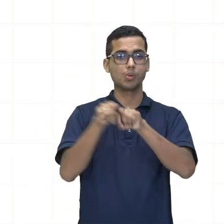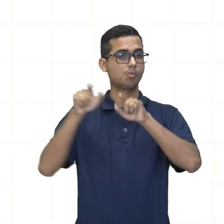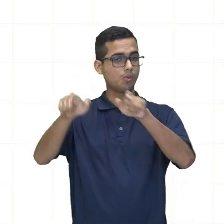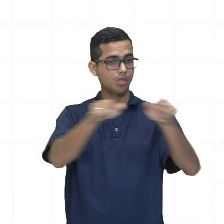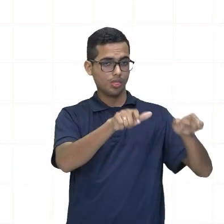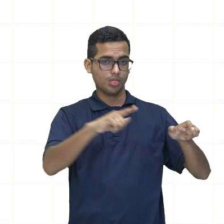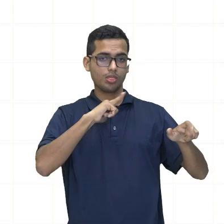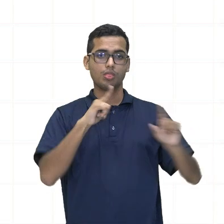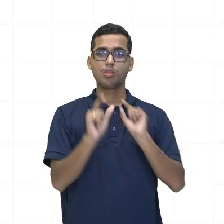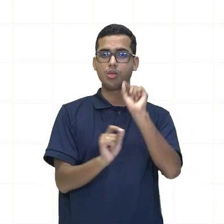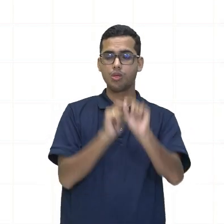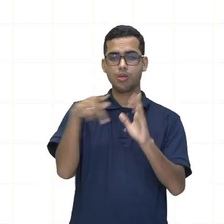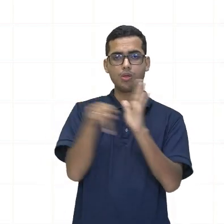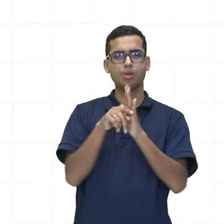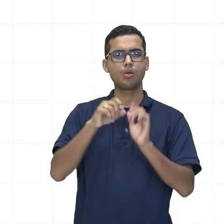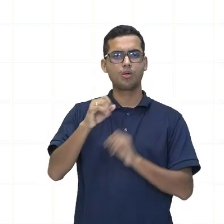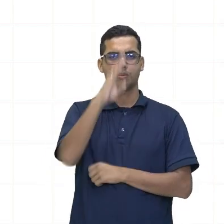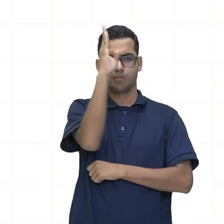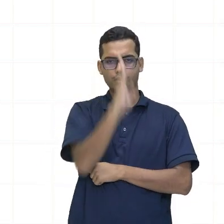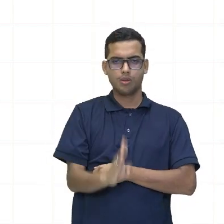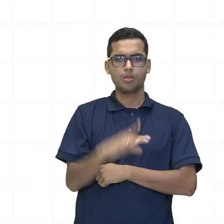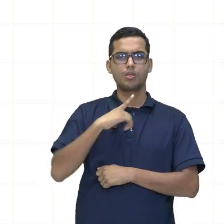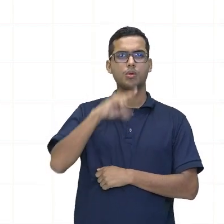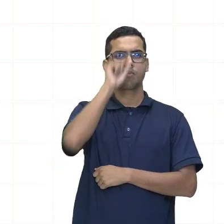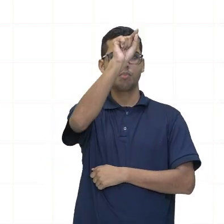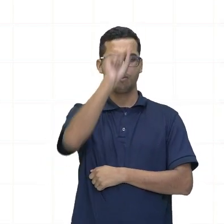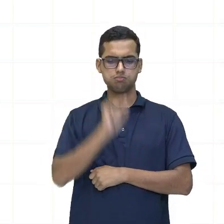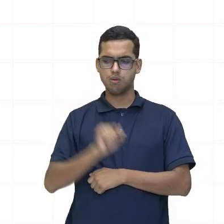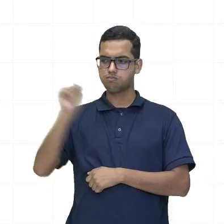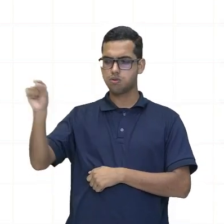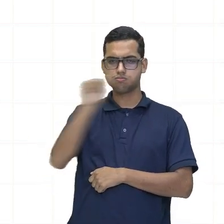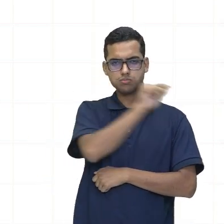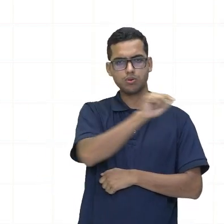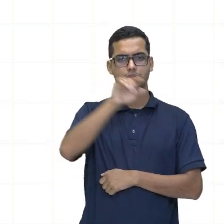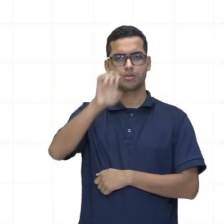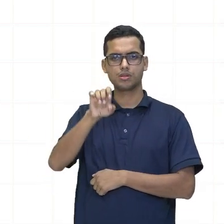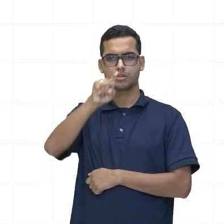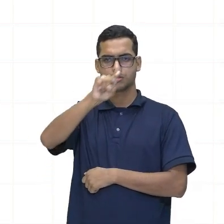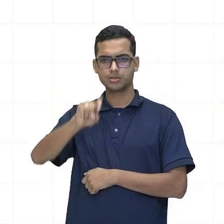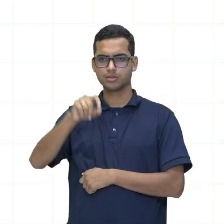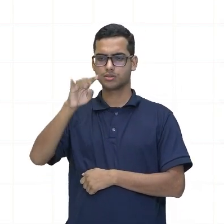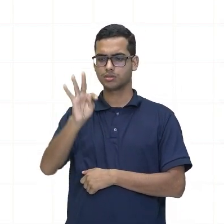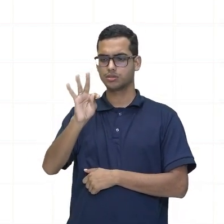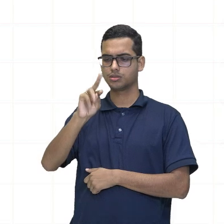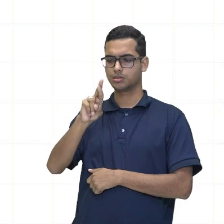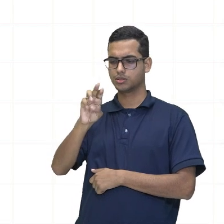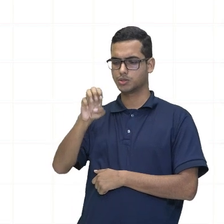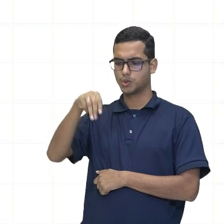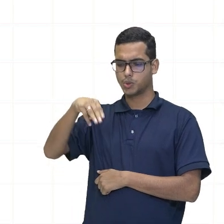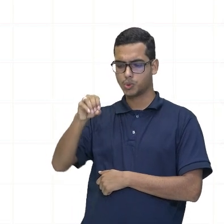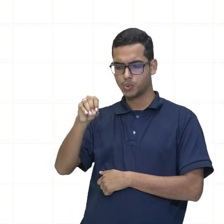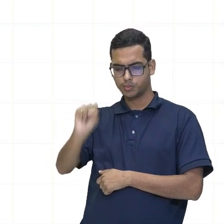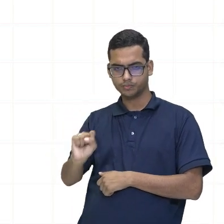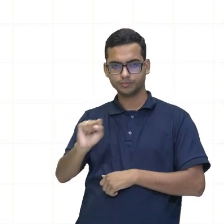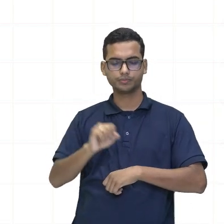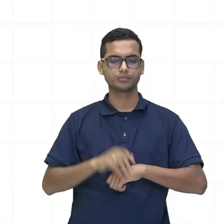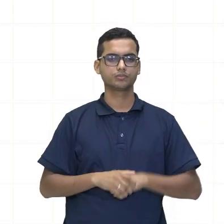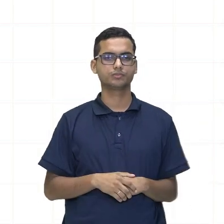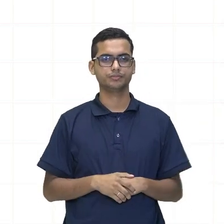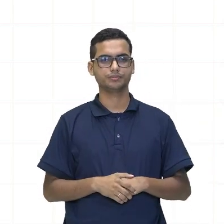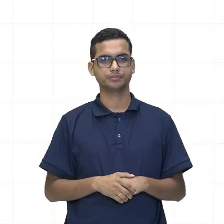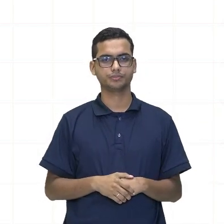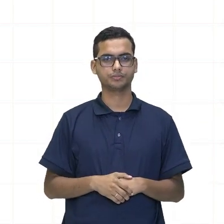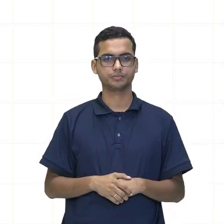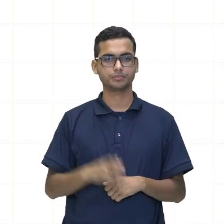localizam esses pontos extremos. Então, nós vamos ter, né, aí a imagem número